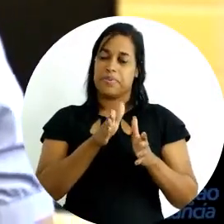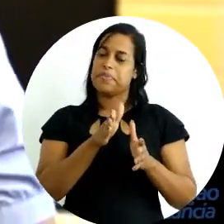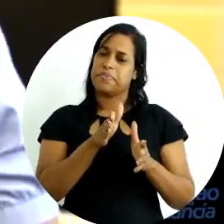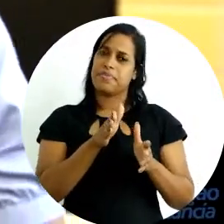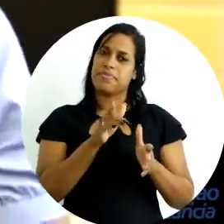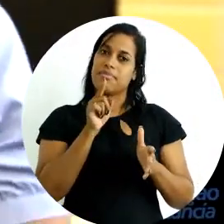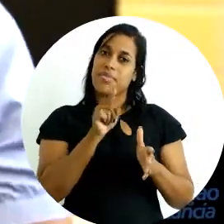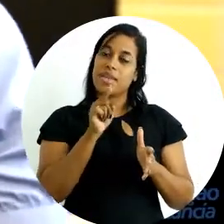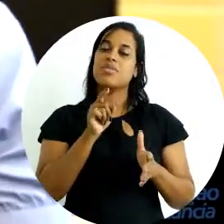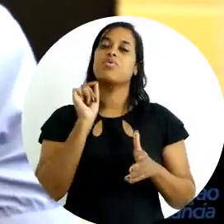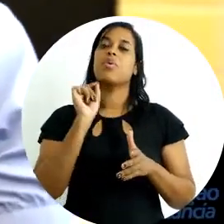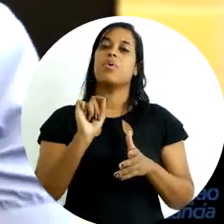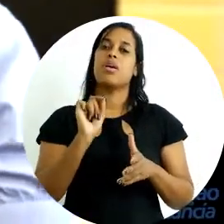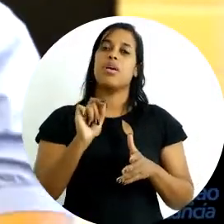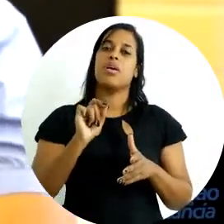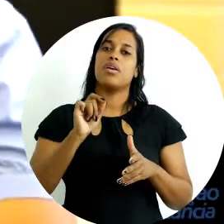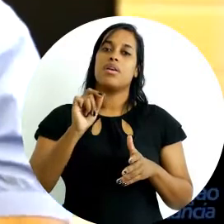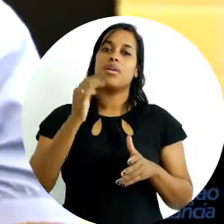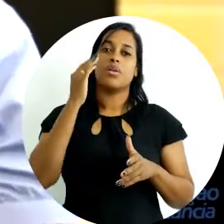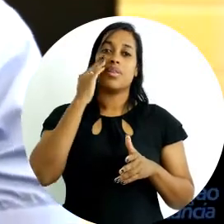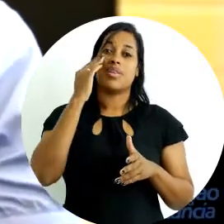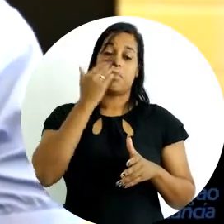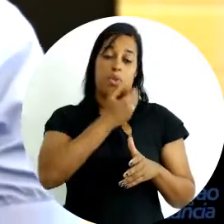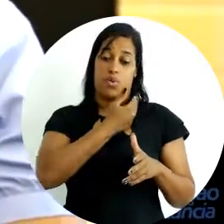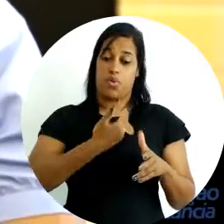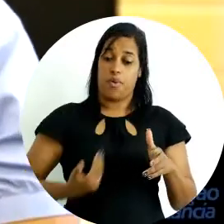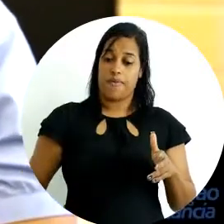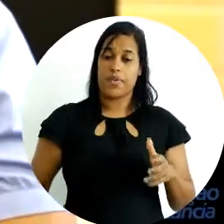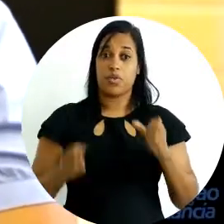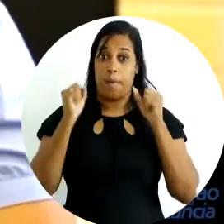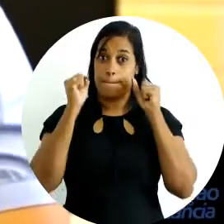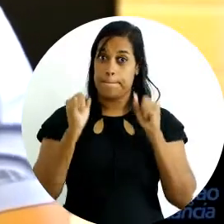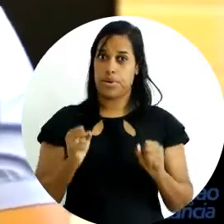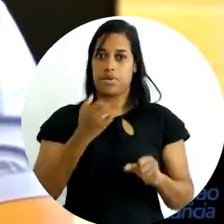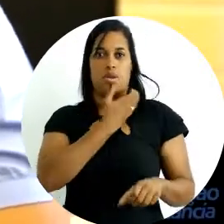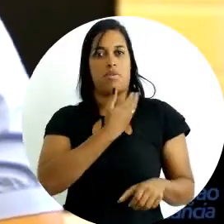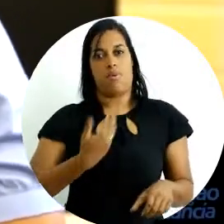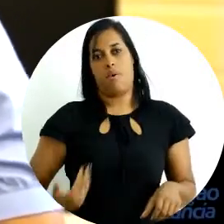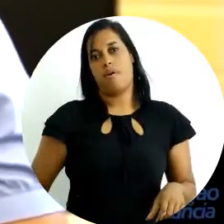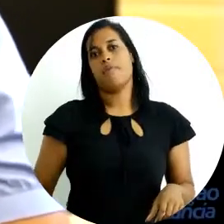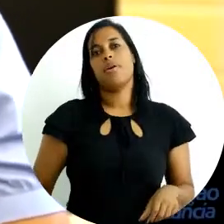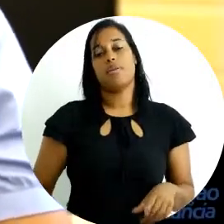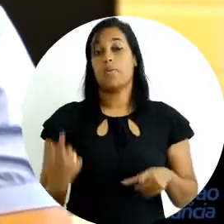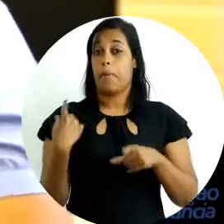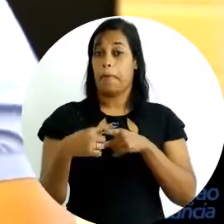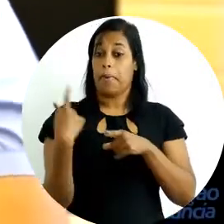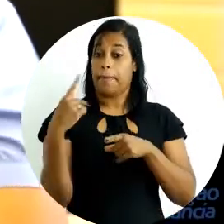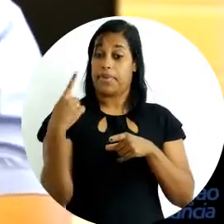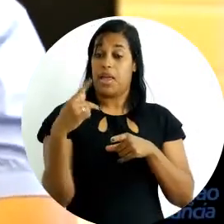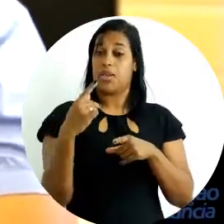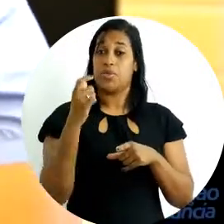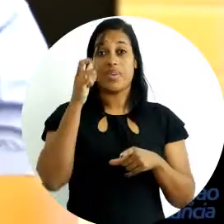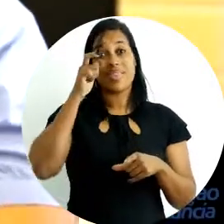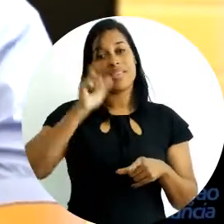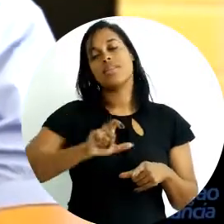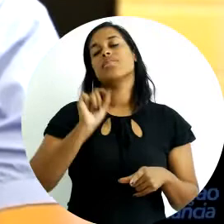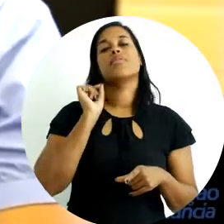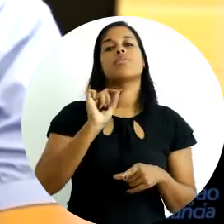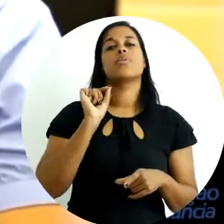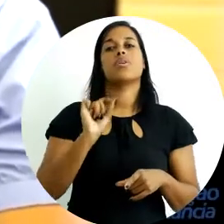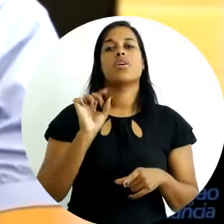curso superior. E isso fazia parte da lógica do poder absolutista, porque para eles o